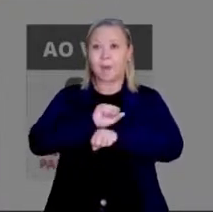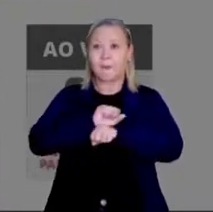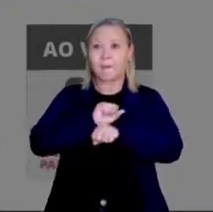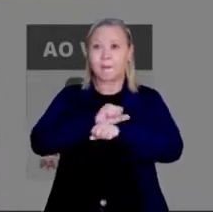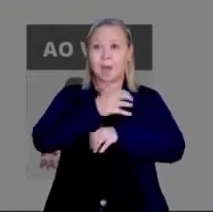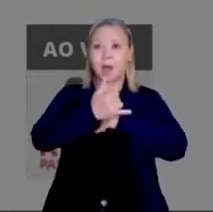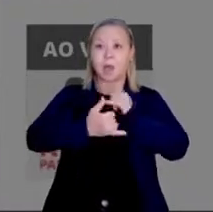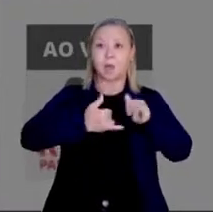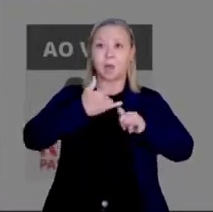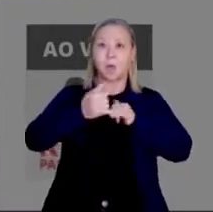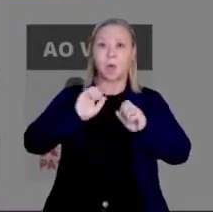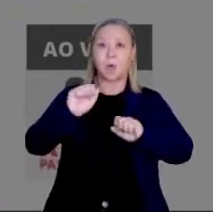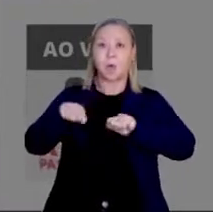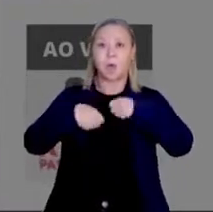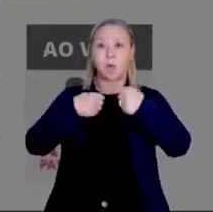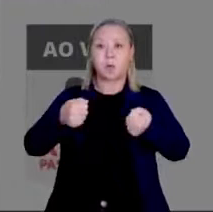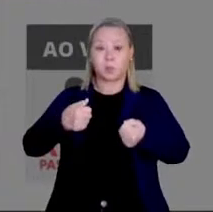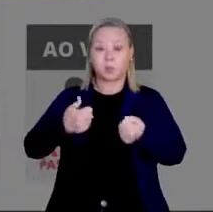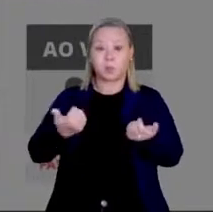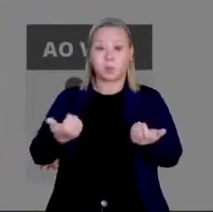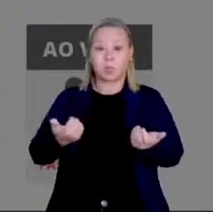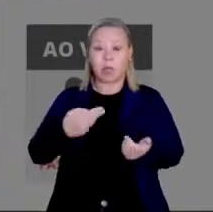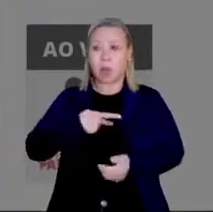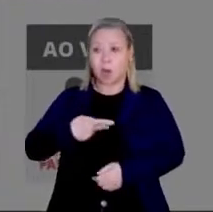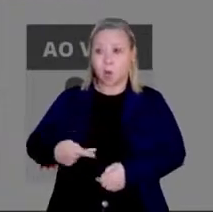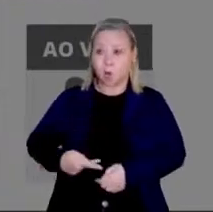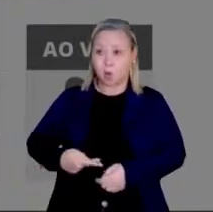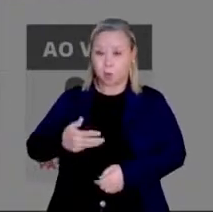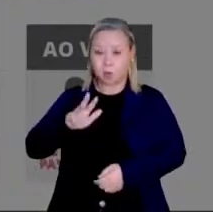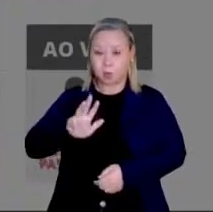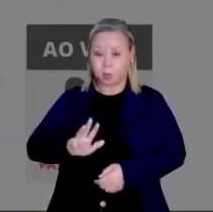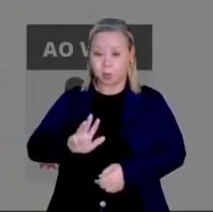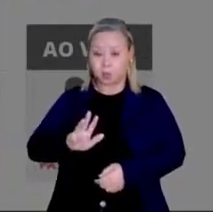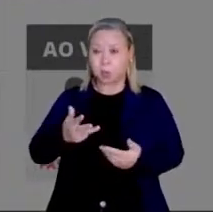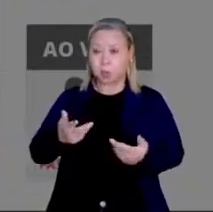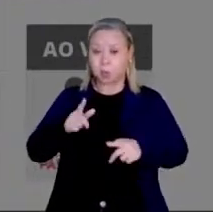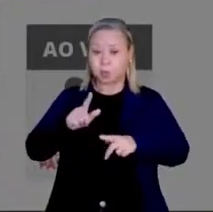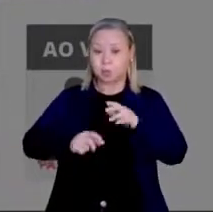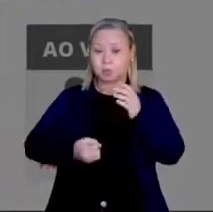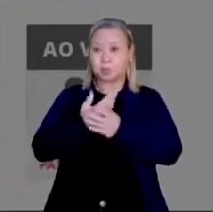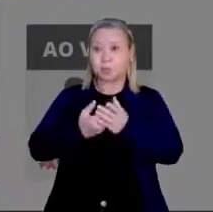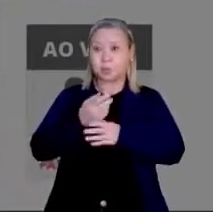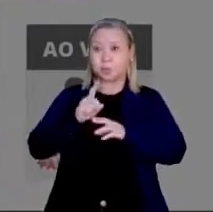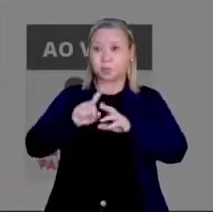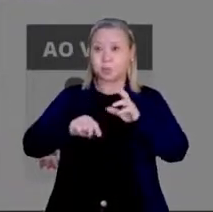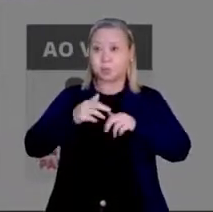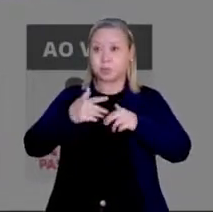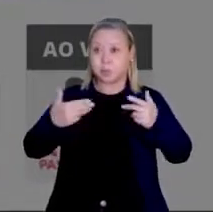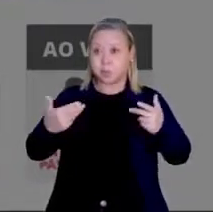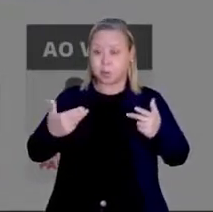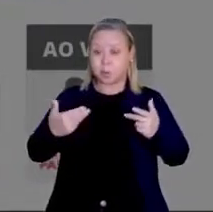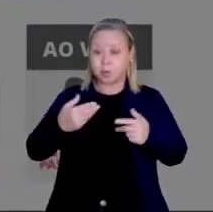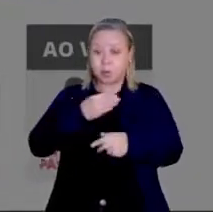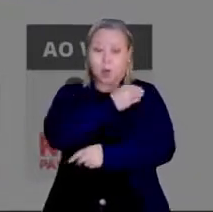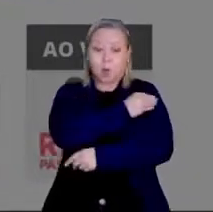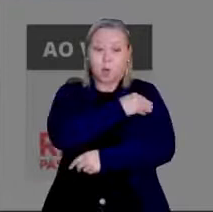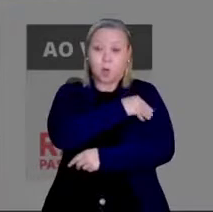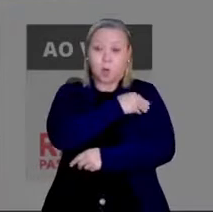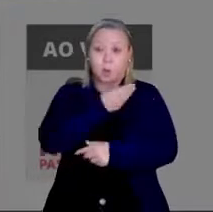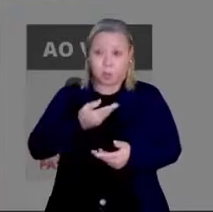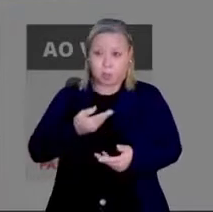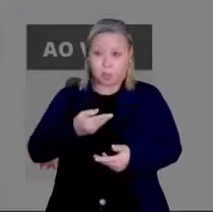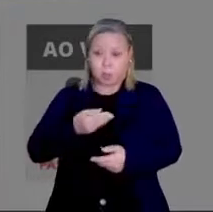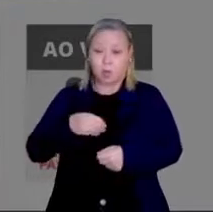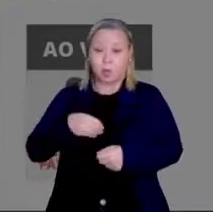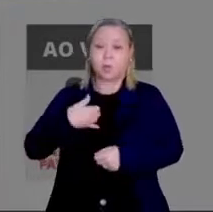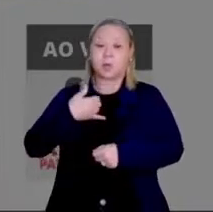exportadora para o mundo desenvolvido. Ex-presidente, uma última pergunta para a gente encerrar aqui esse bate-papo.